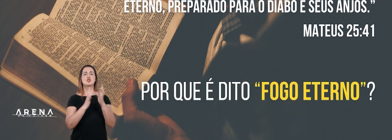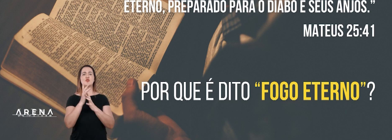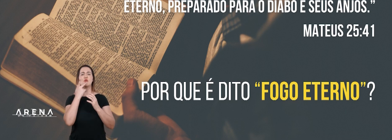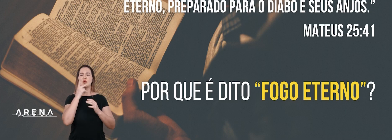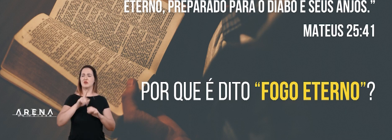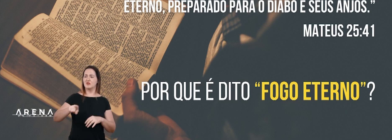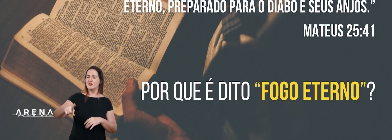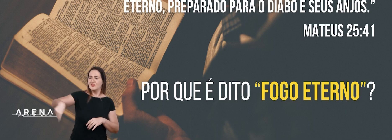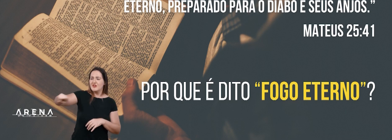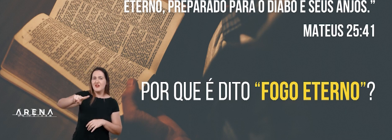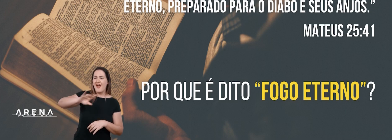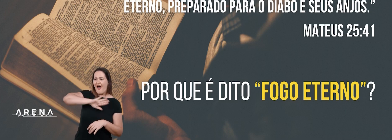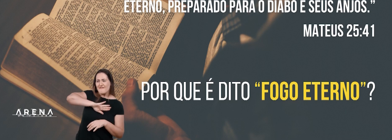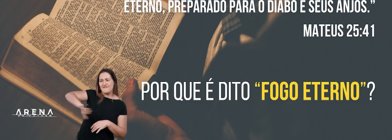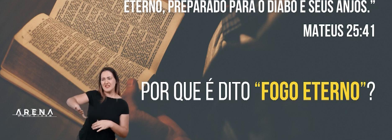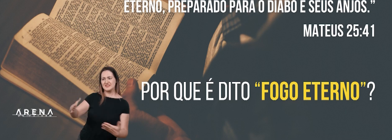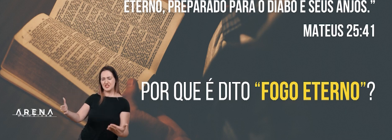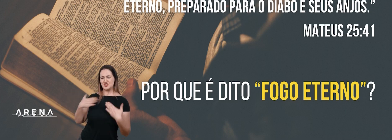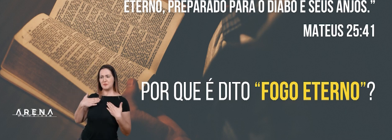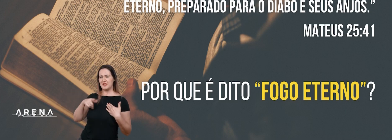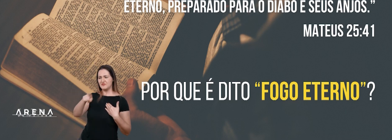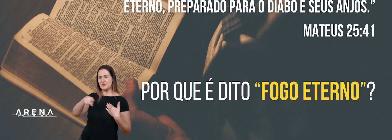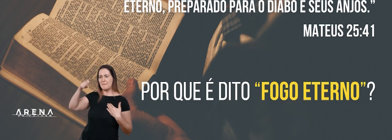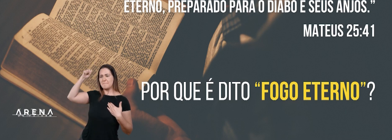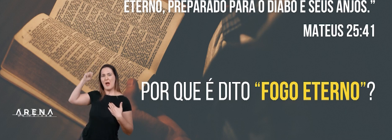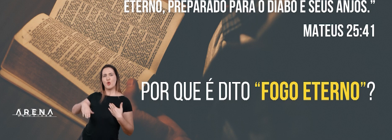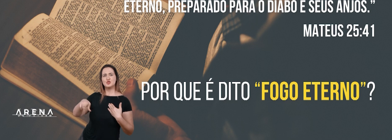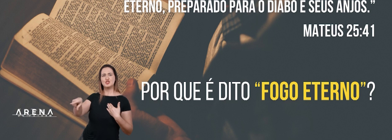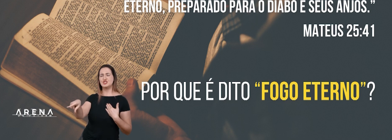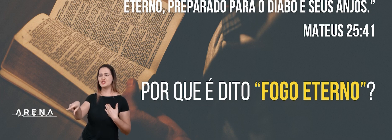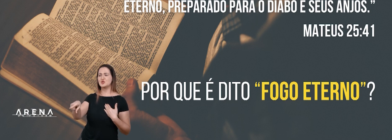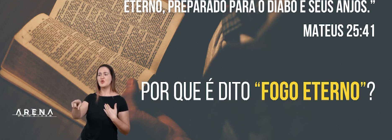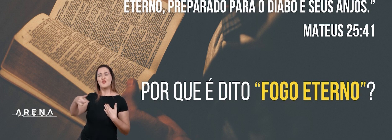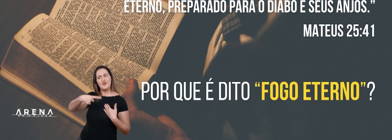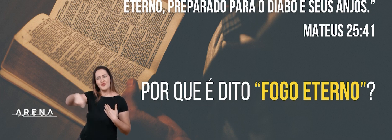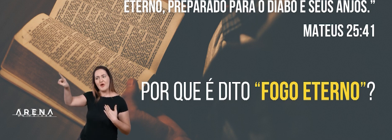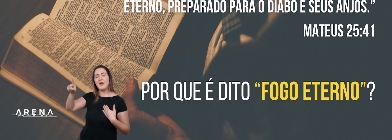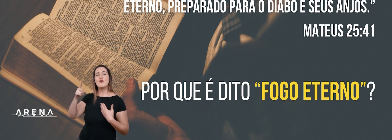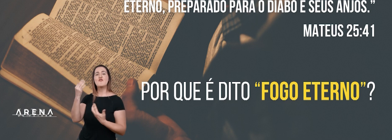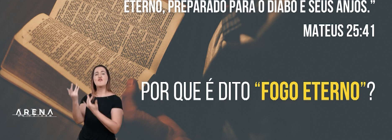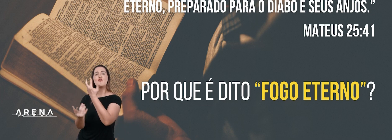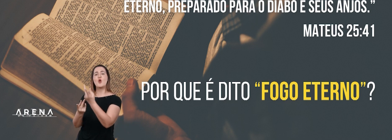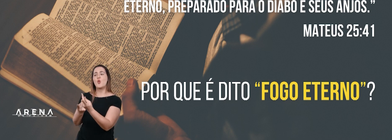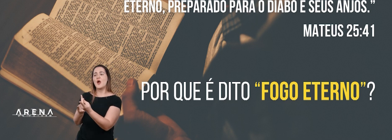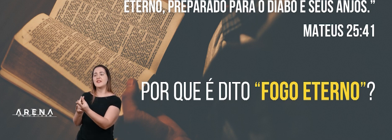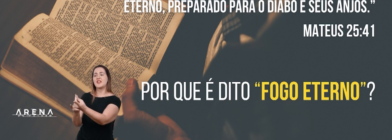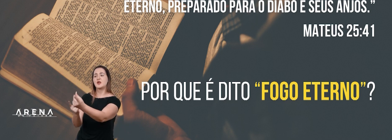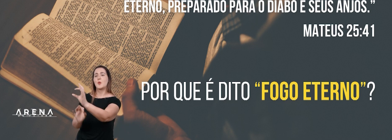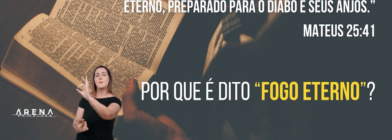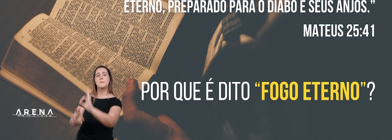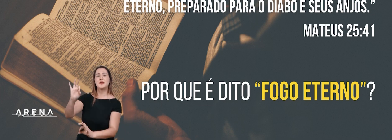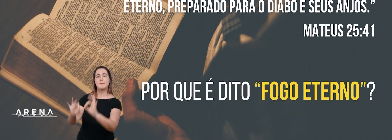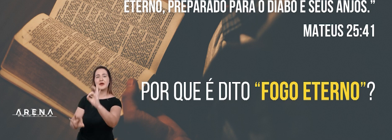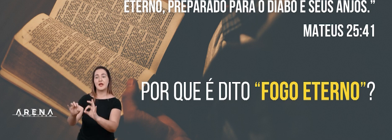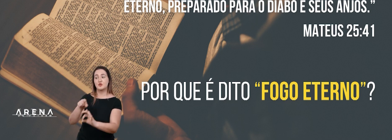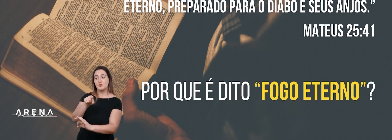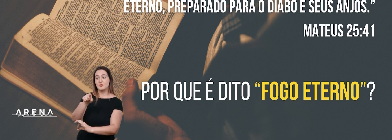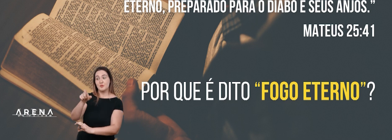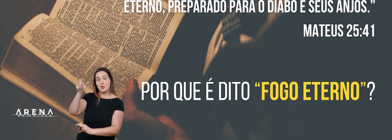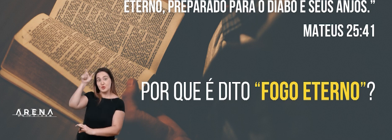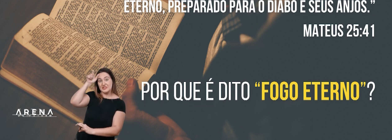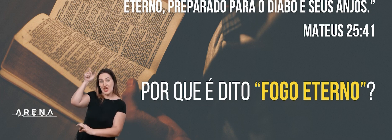Cristo. Afastem-se de mim, malditos, para o fogo eterno, preparado para o diabo e os seus